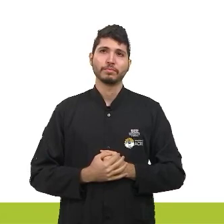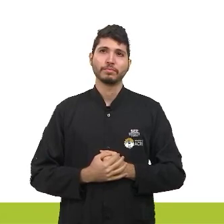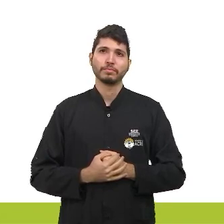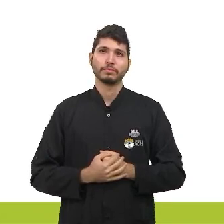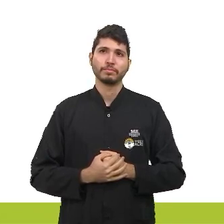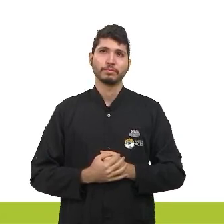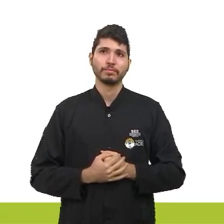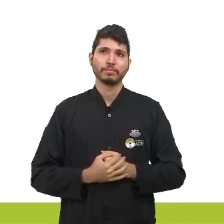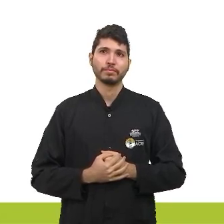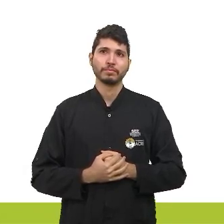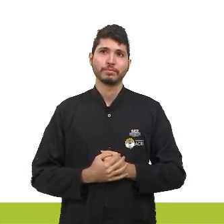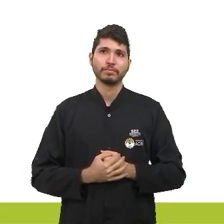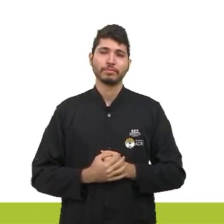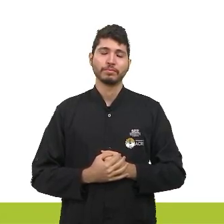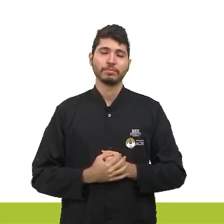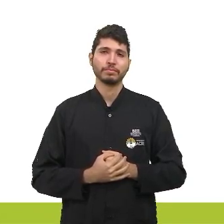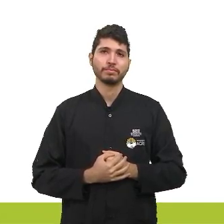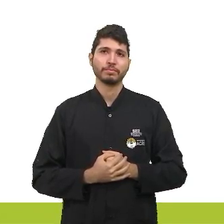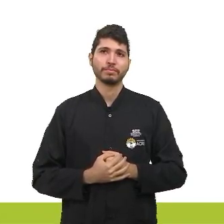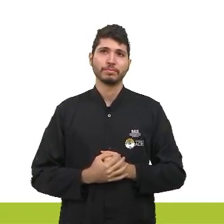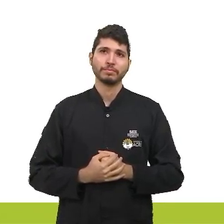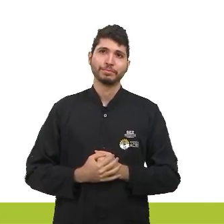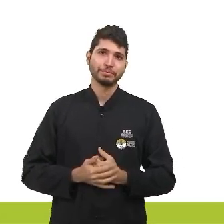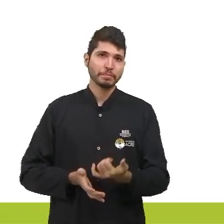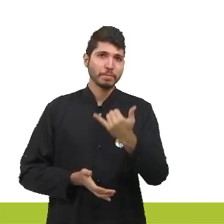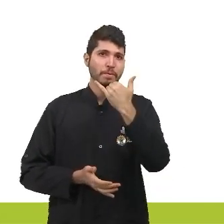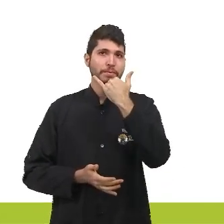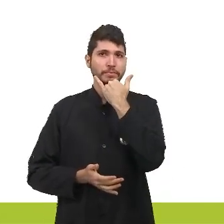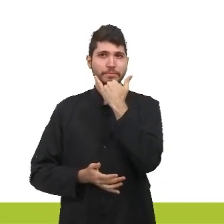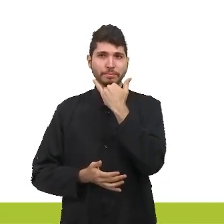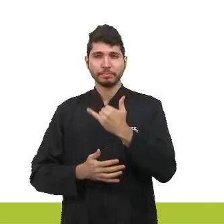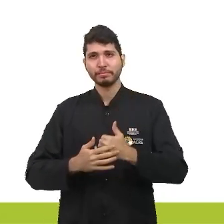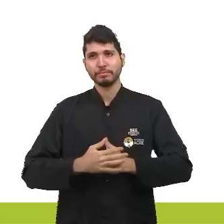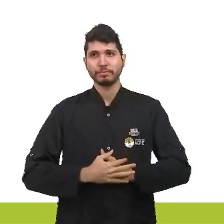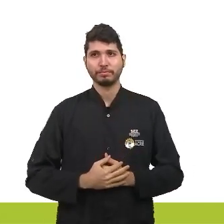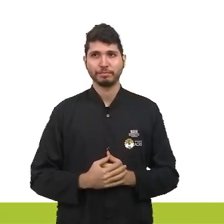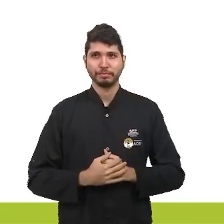É aqui que tem que estar, passou um pouco indevidamente, né?